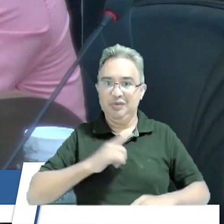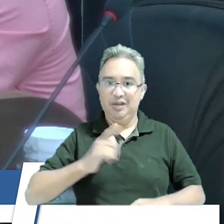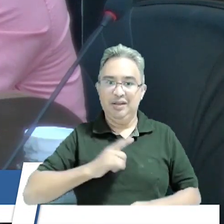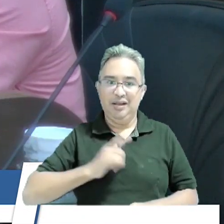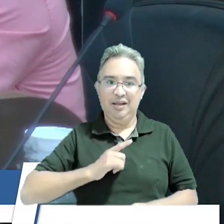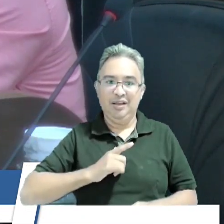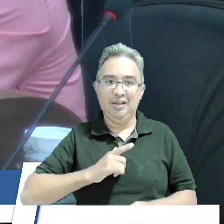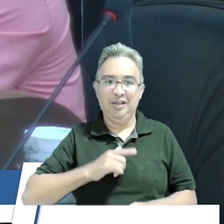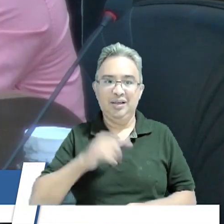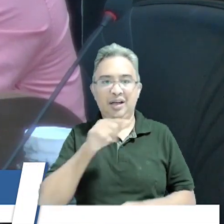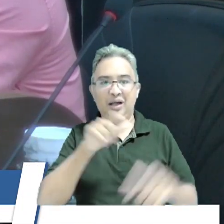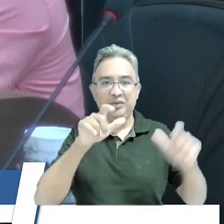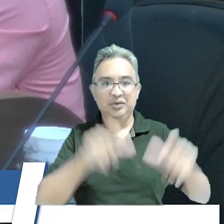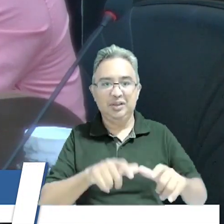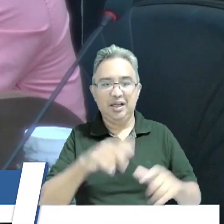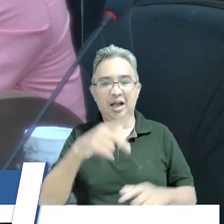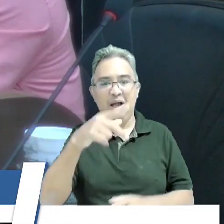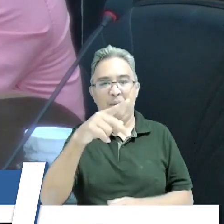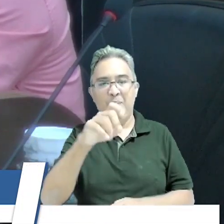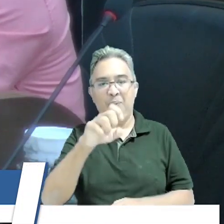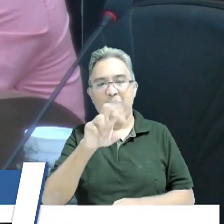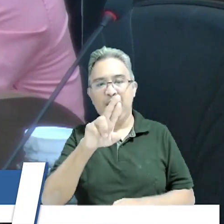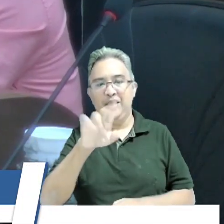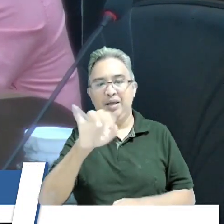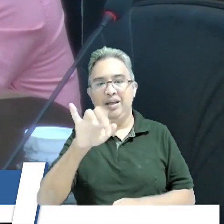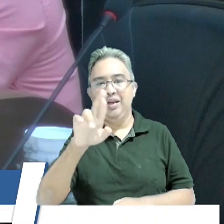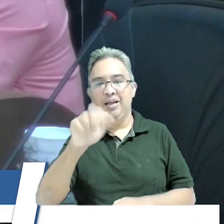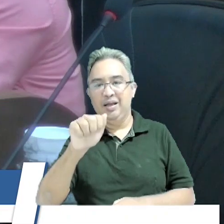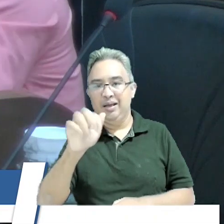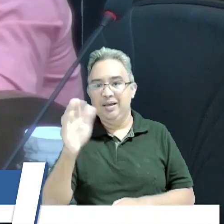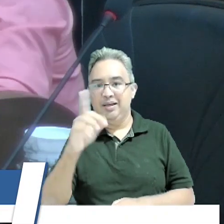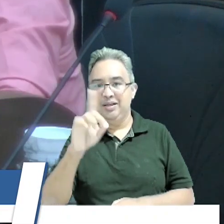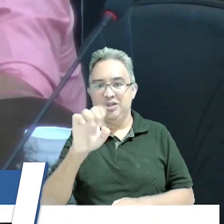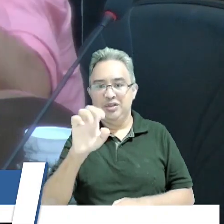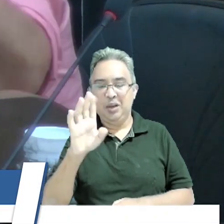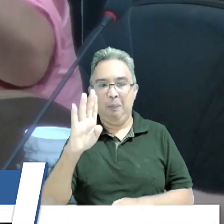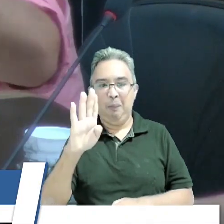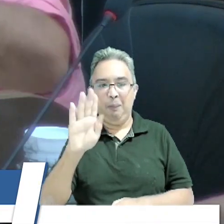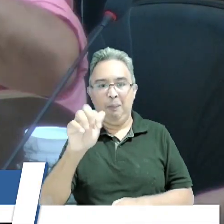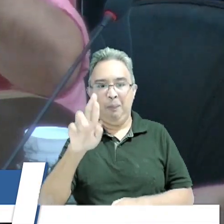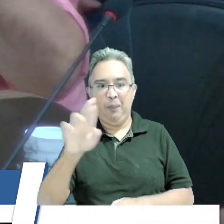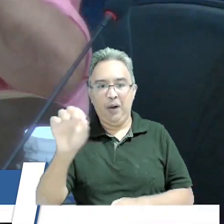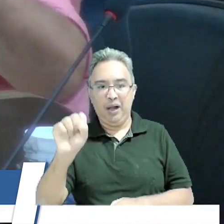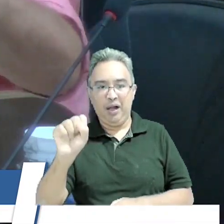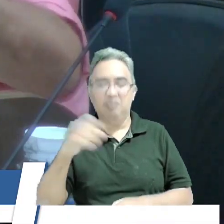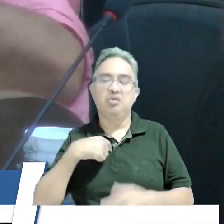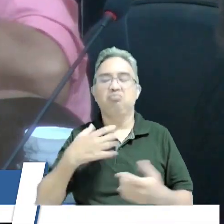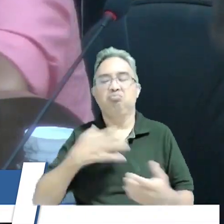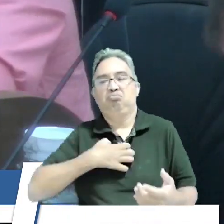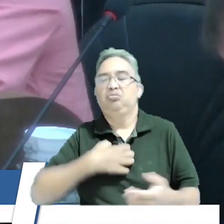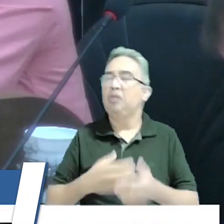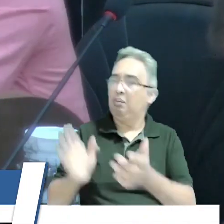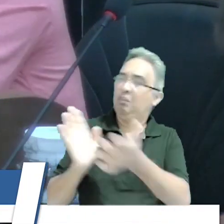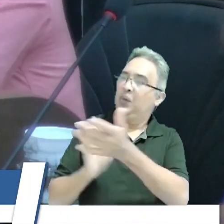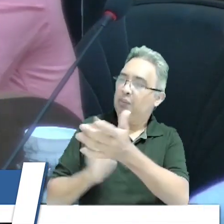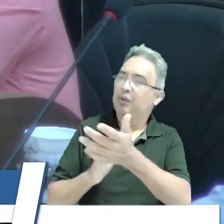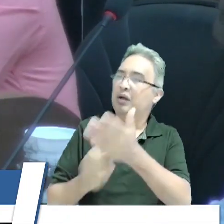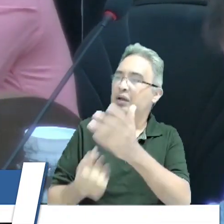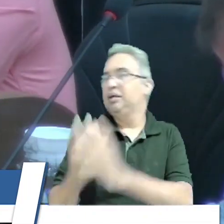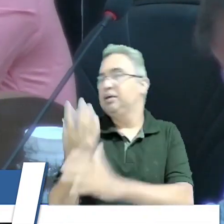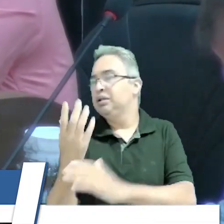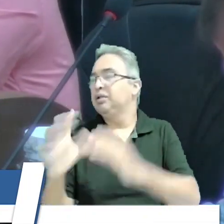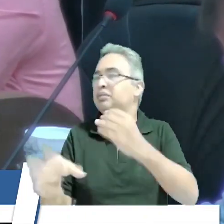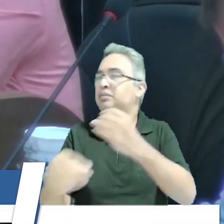Barros. Pode observar. Então, eu fico assim, parabéns, nós estamos votando a créditos adicionais, mas